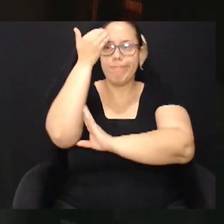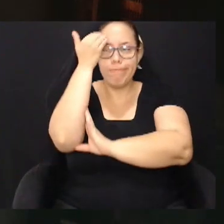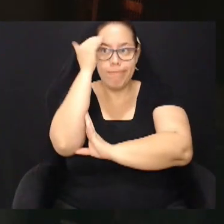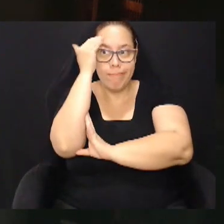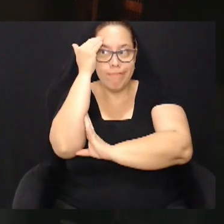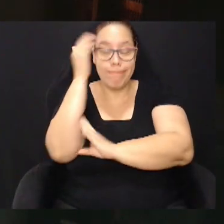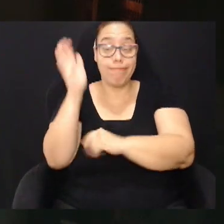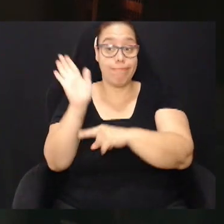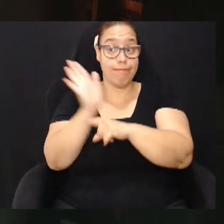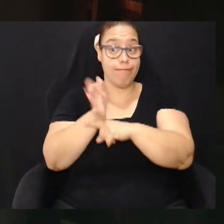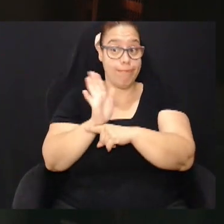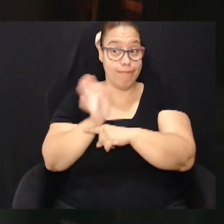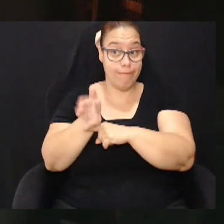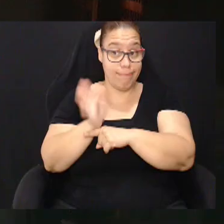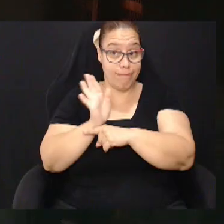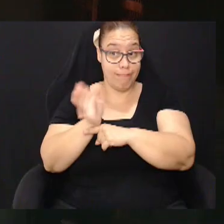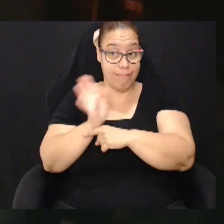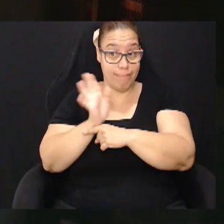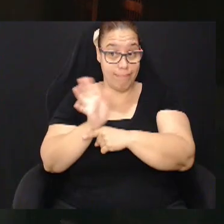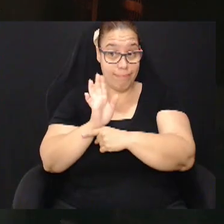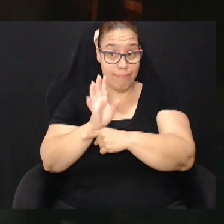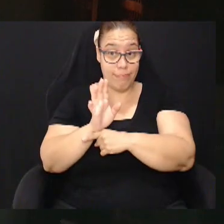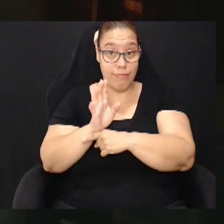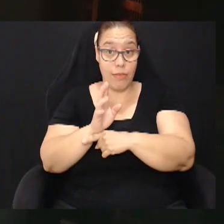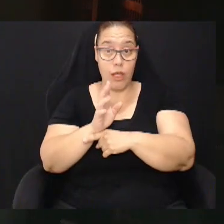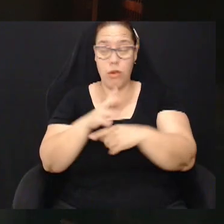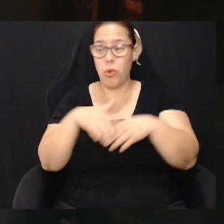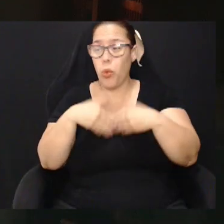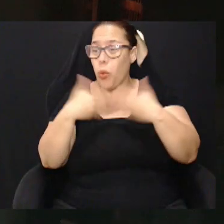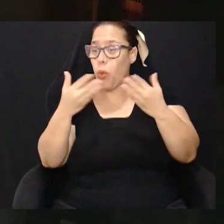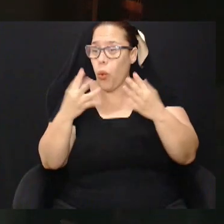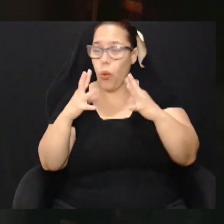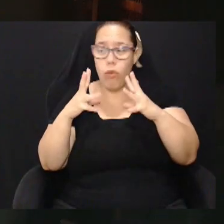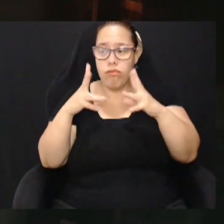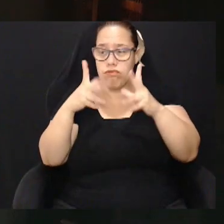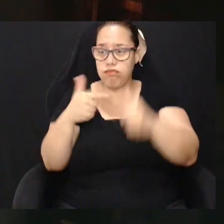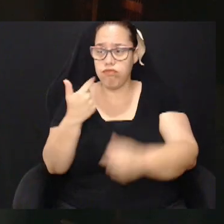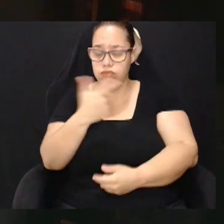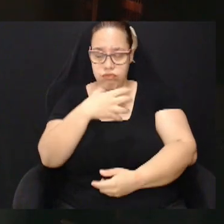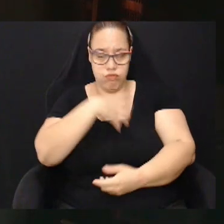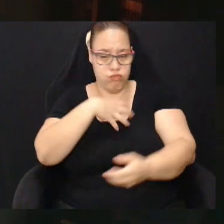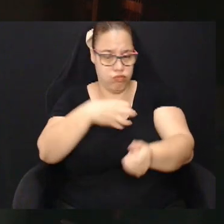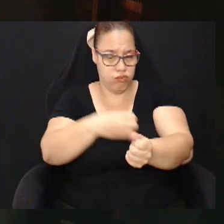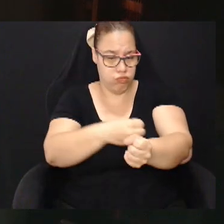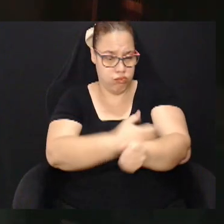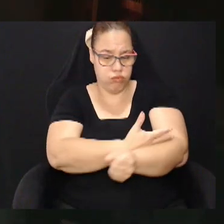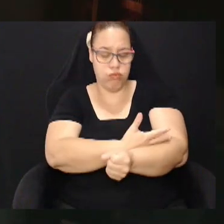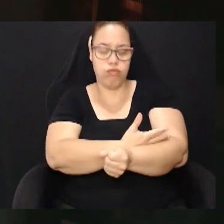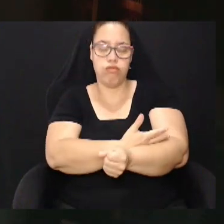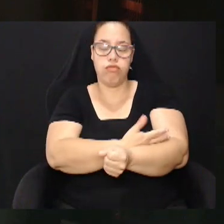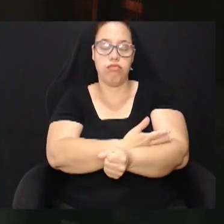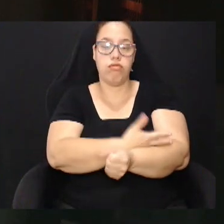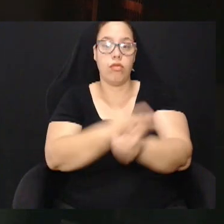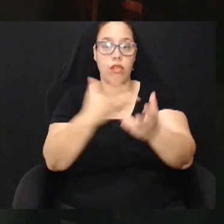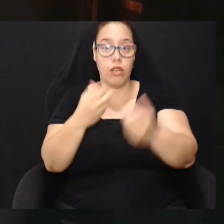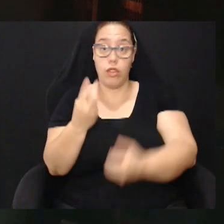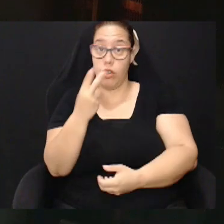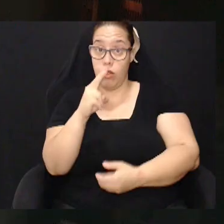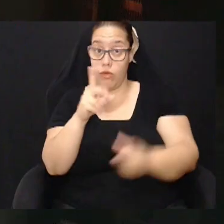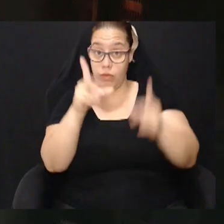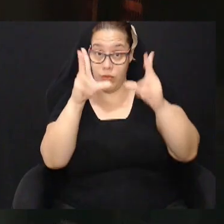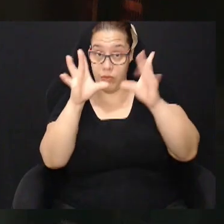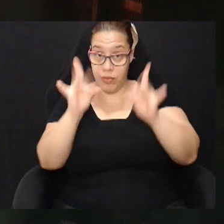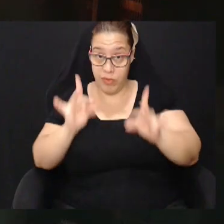os filmes, as séries, as novelas, enfim, mexem com as nossas emoções. Então, a gente recebe duas especialistas aqui hoje.